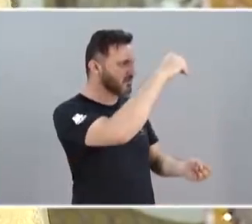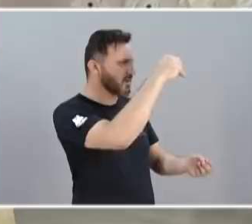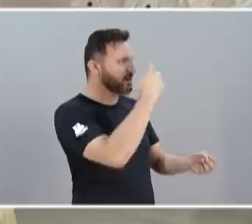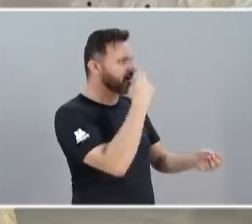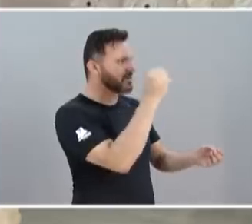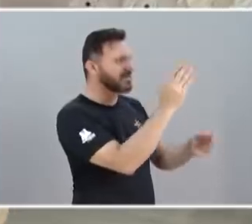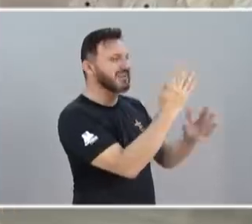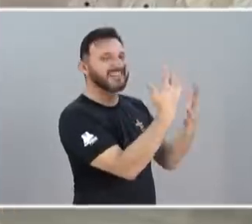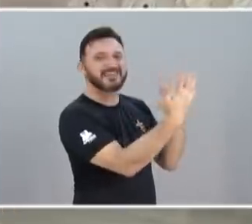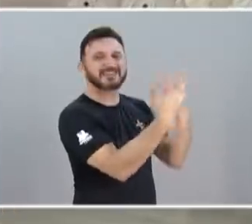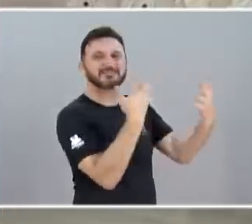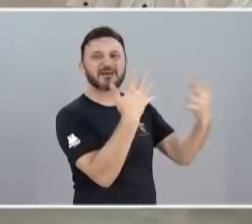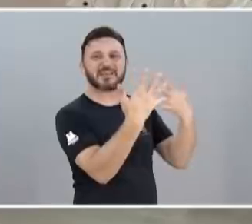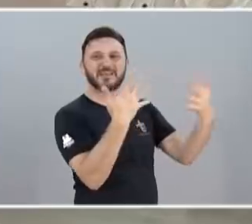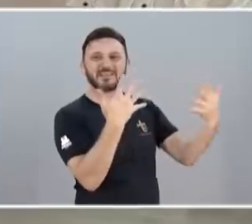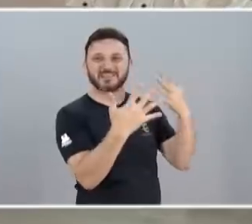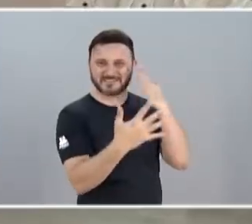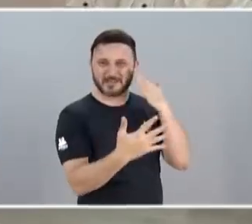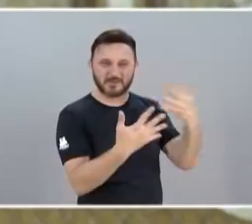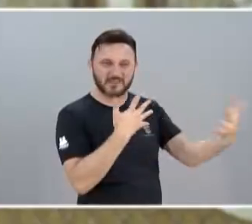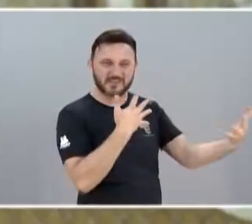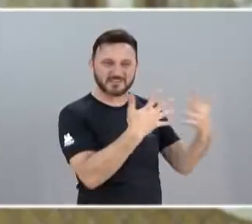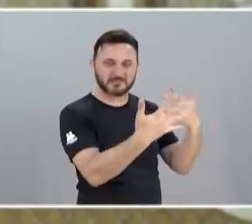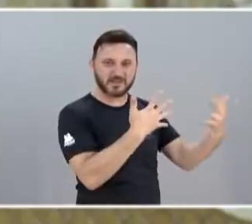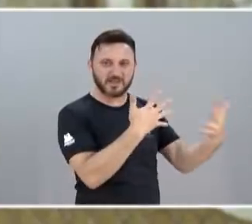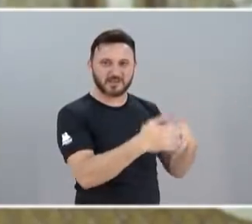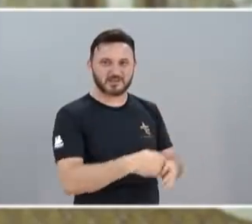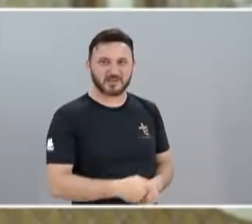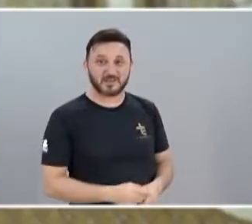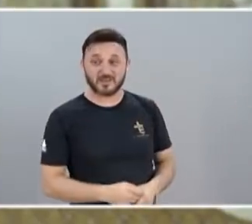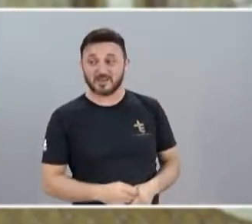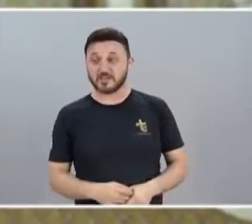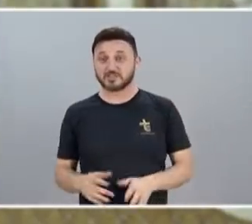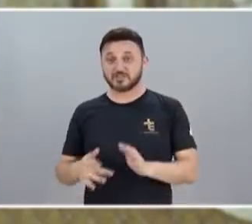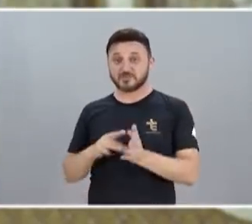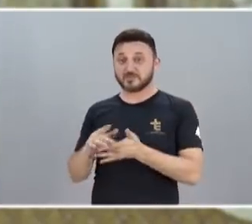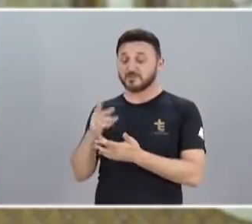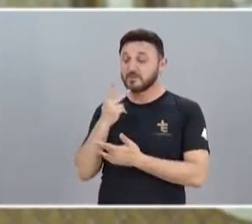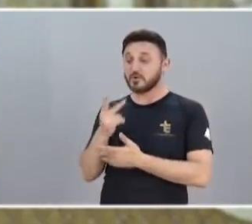E no final, vós sereis testemunhas de tudo isso.